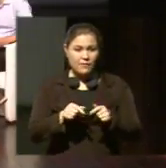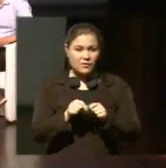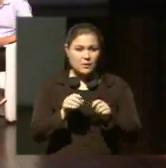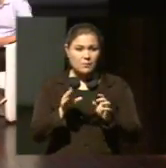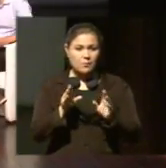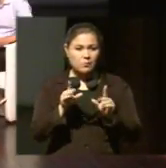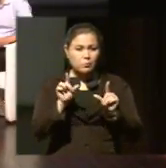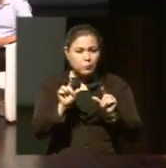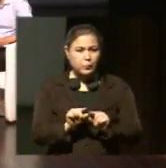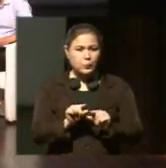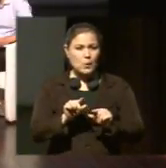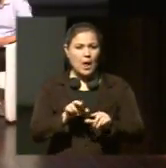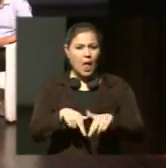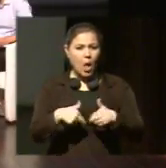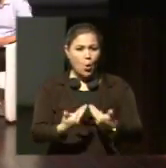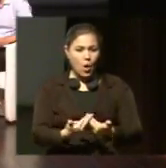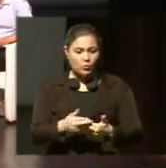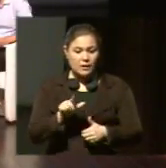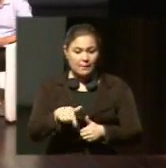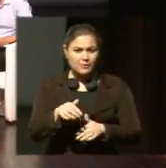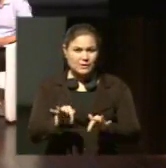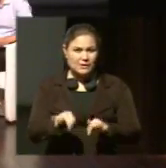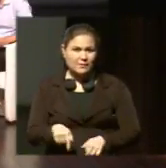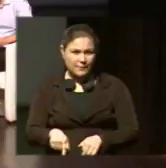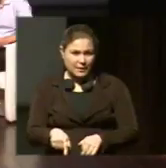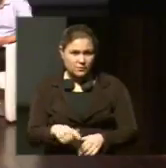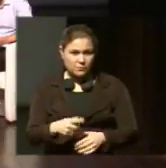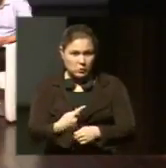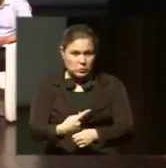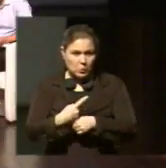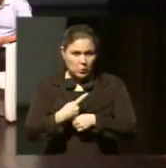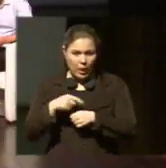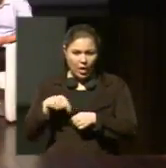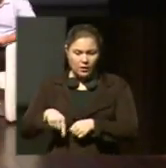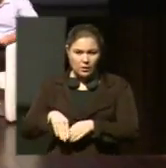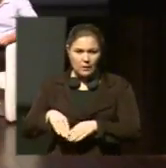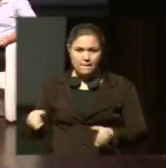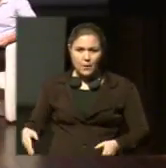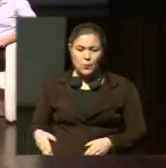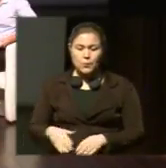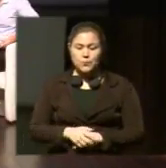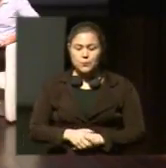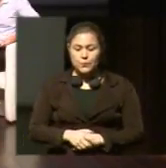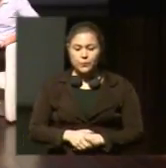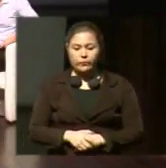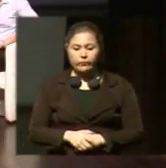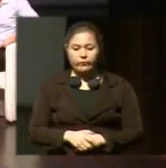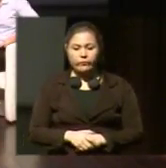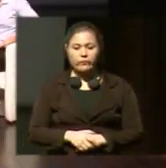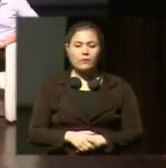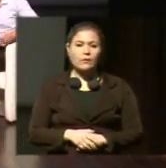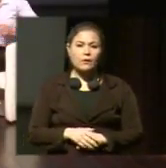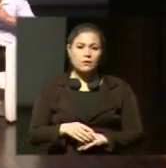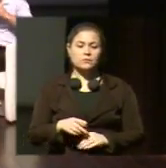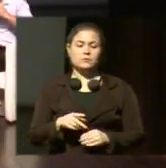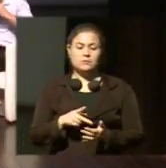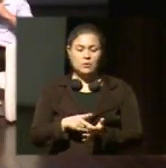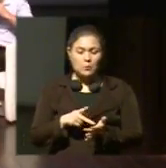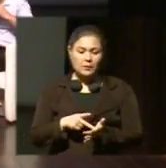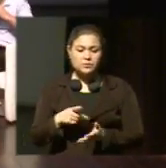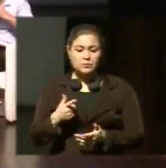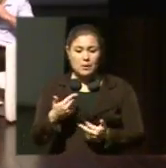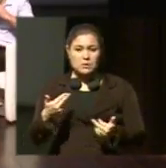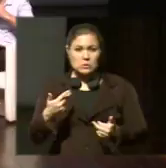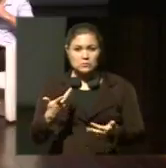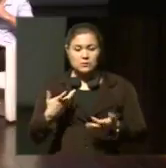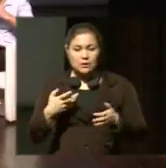reunião logo no encerramento da manhã. Vocês podem me procurar aqui no palco. E aí, gente, realmente uma das questões que nós queríamos